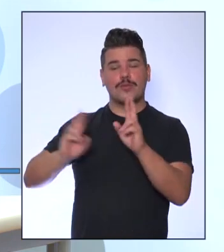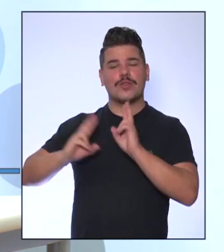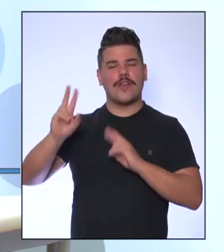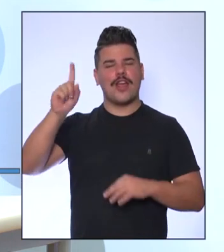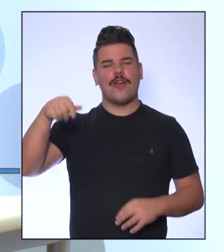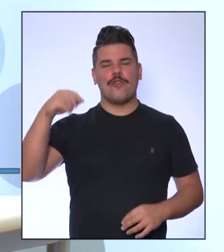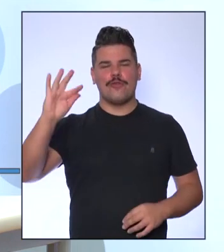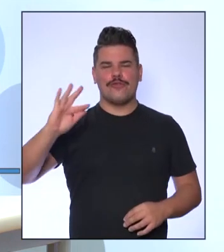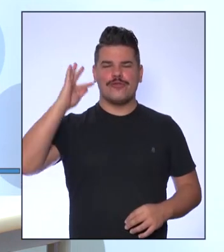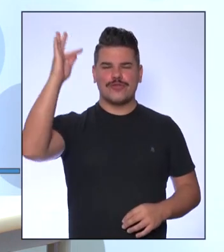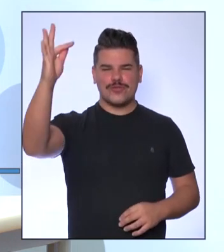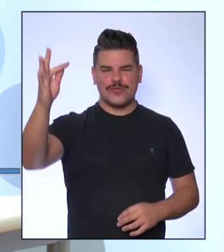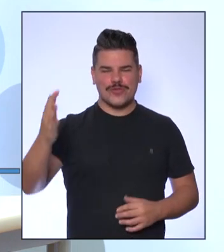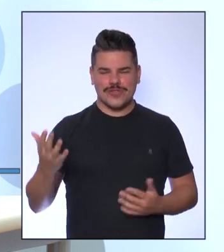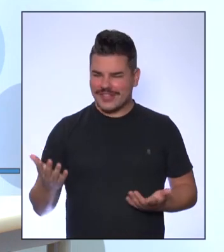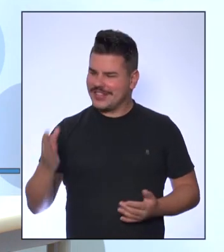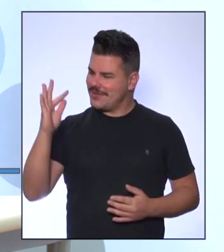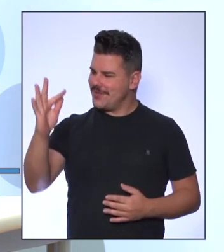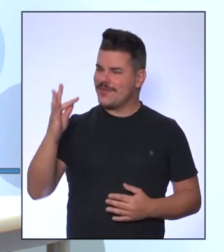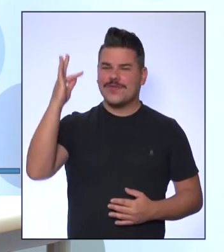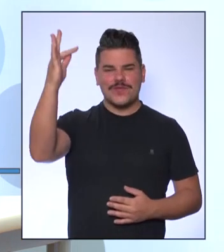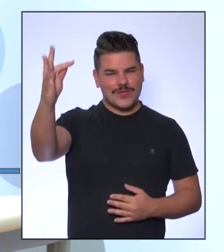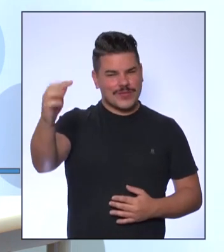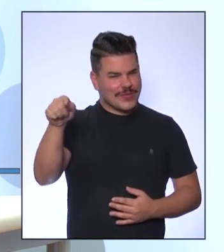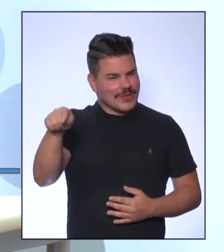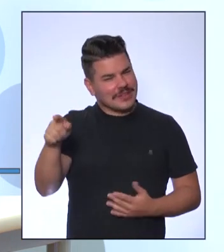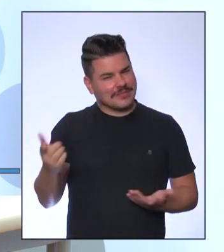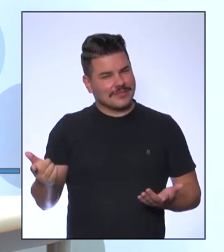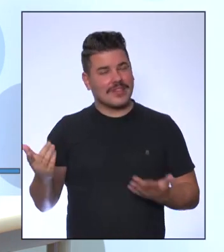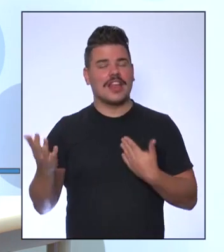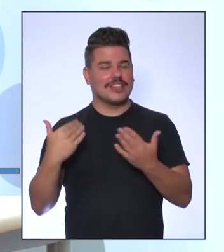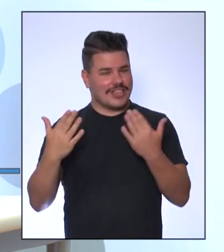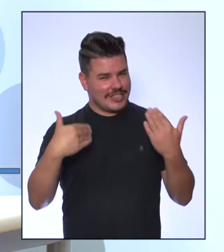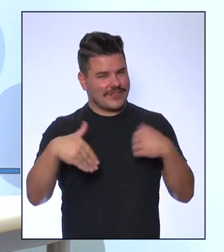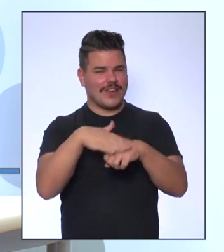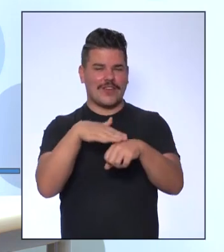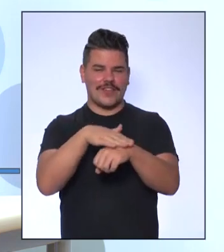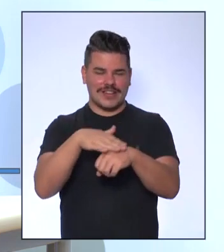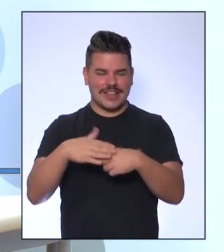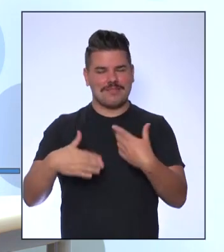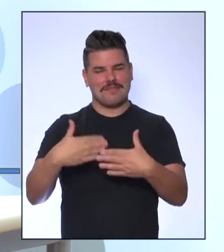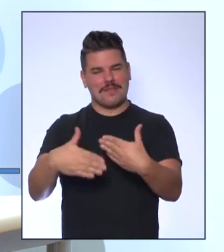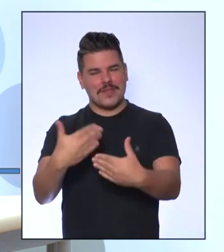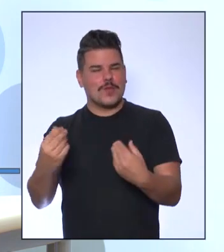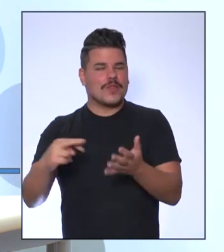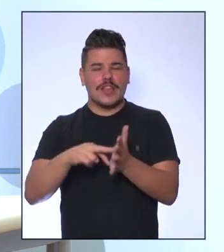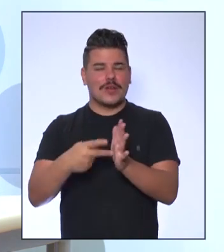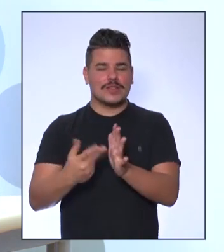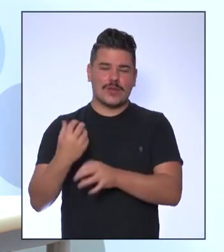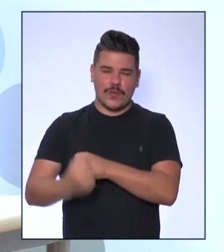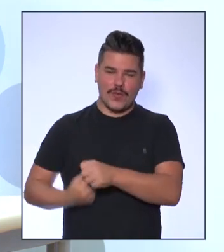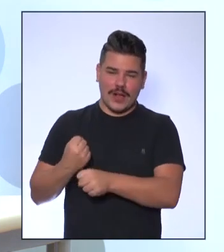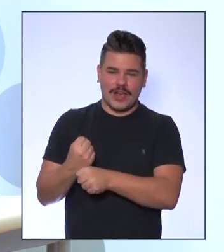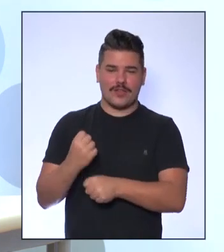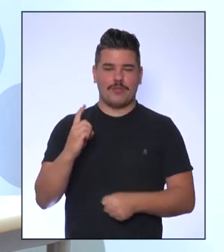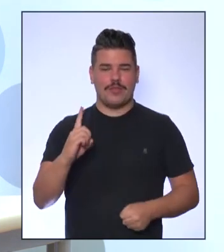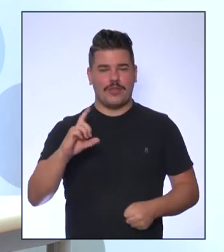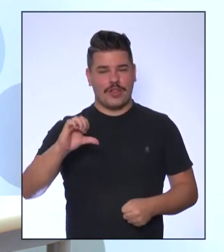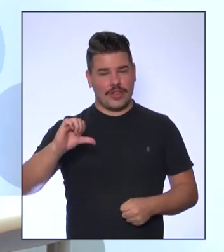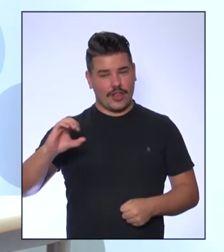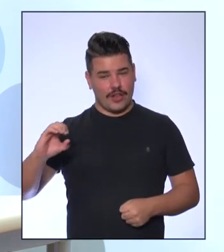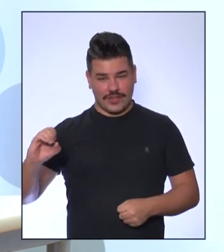A modernização e a higienização, a gente vai ver no decorrer da aula o que foi isso em 1900, qual foi